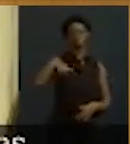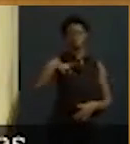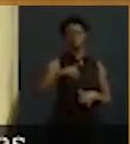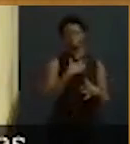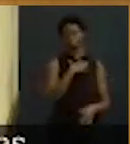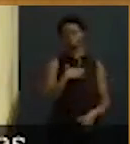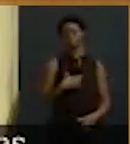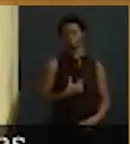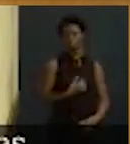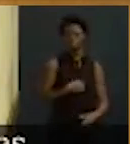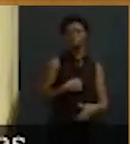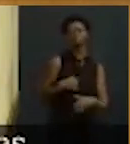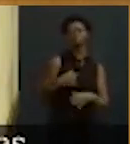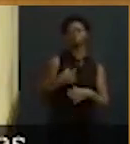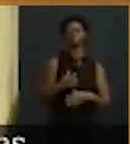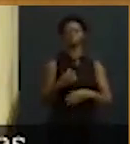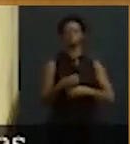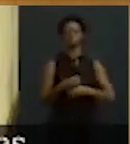receberam